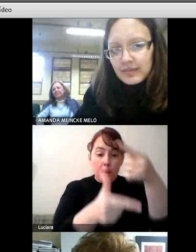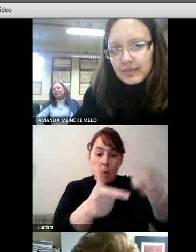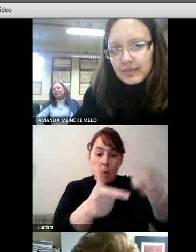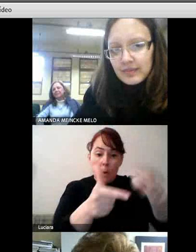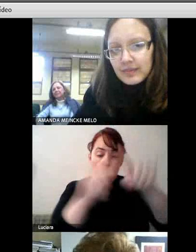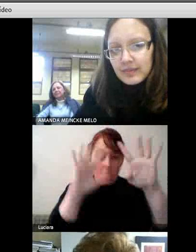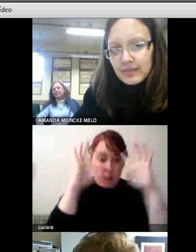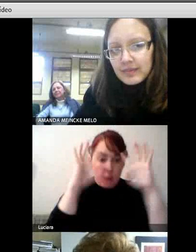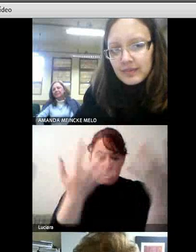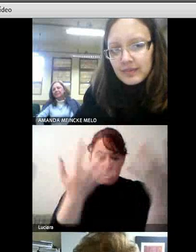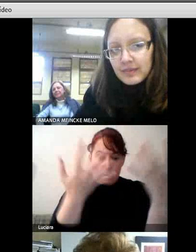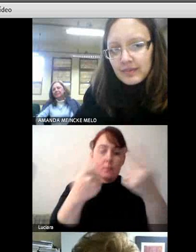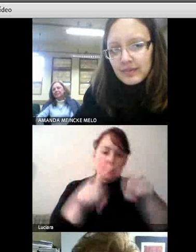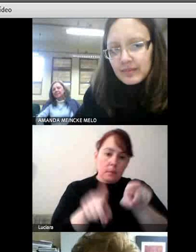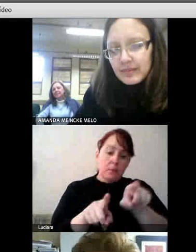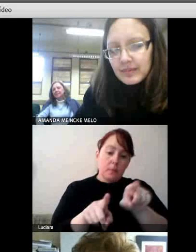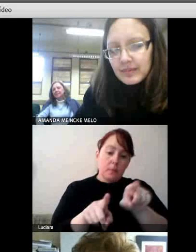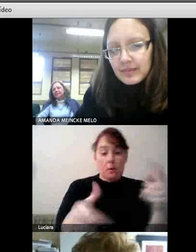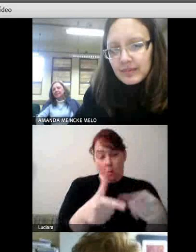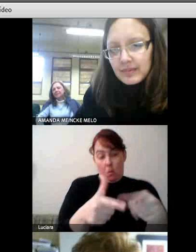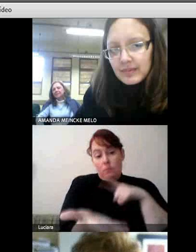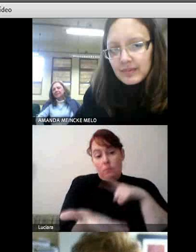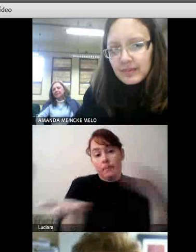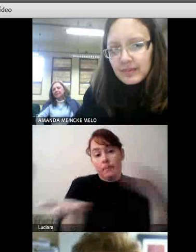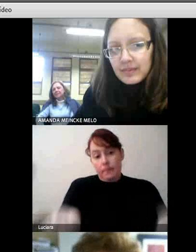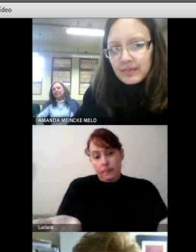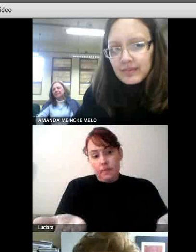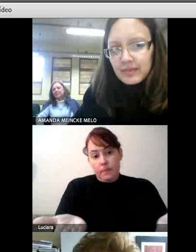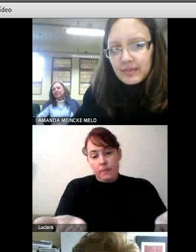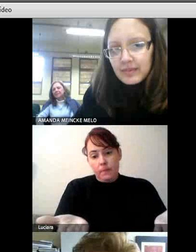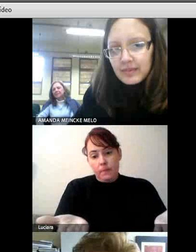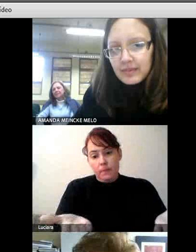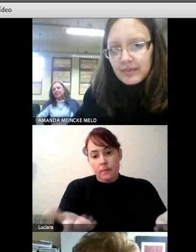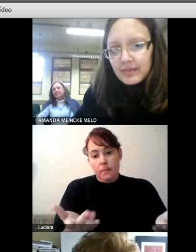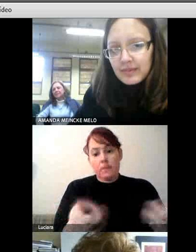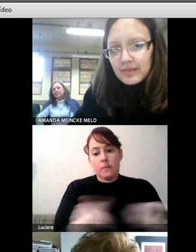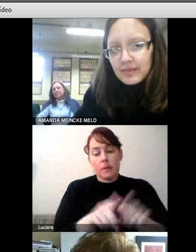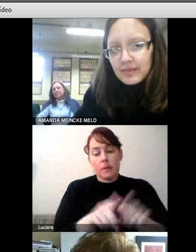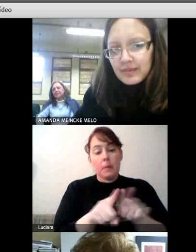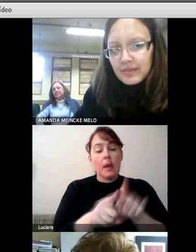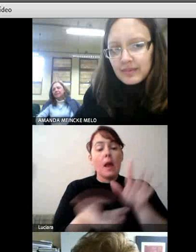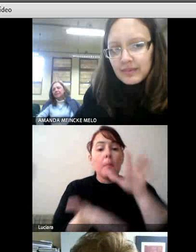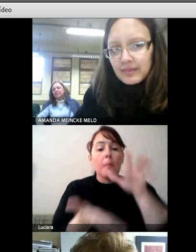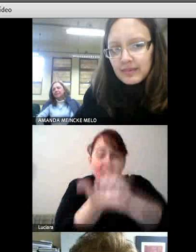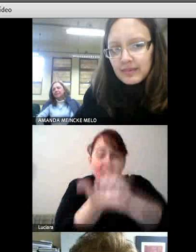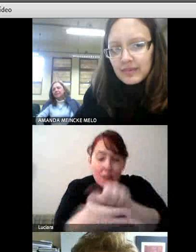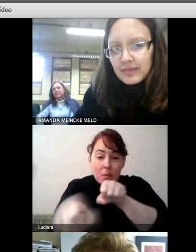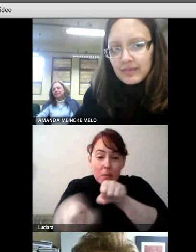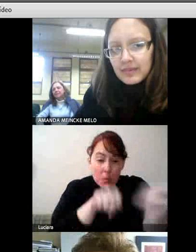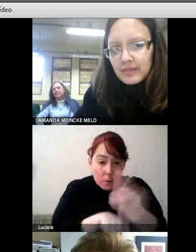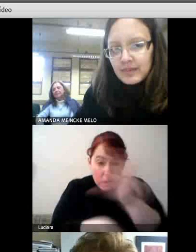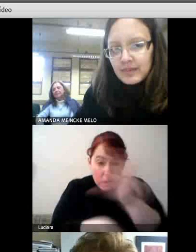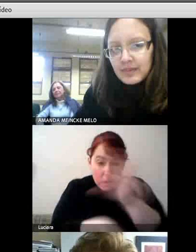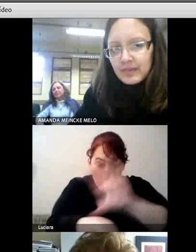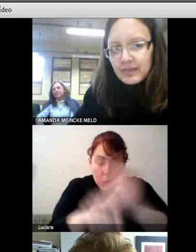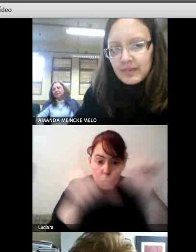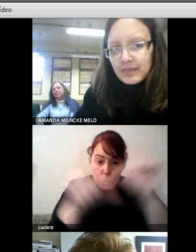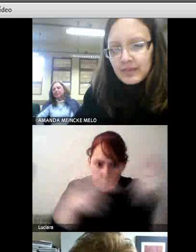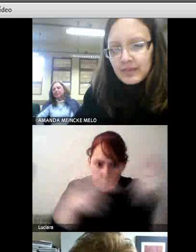da universidade, dentro dos departamentos, dentro das coordenações de curso, porque